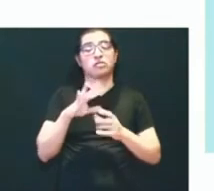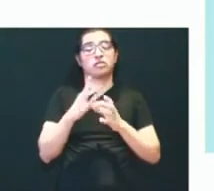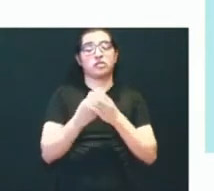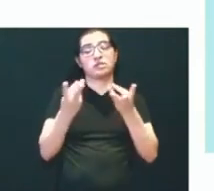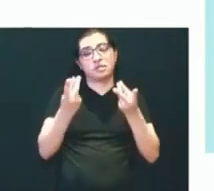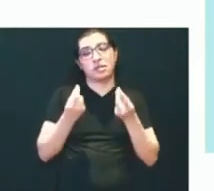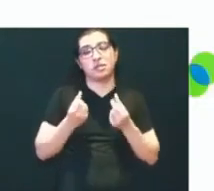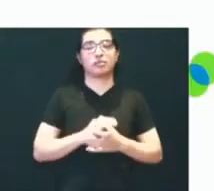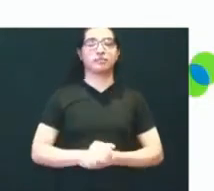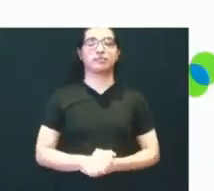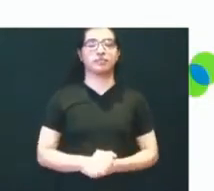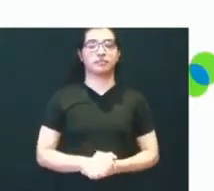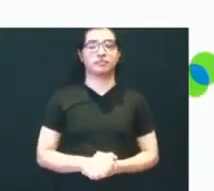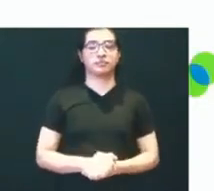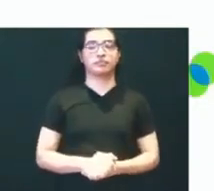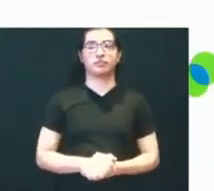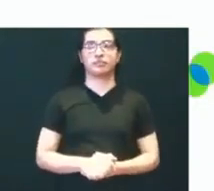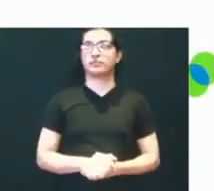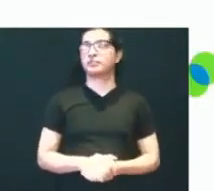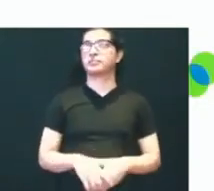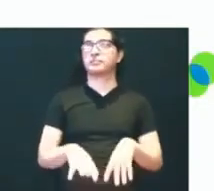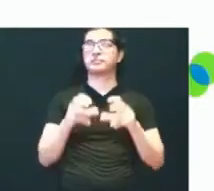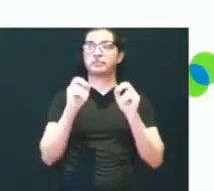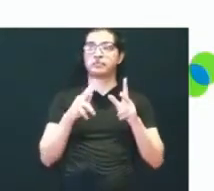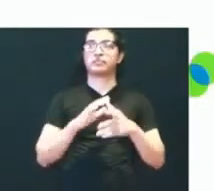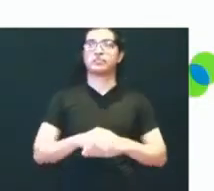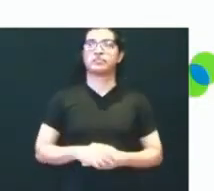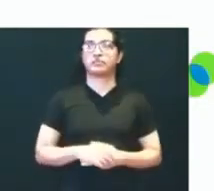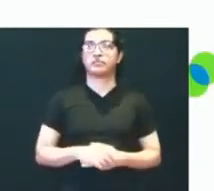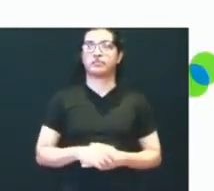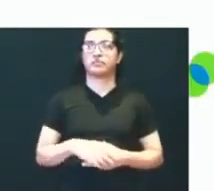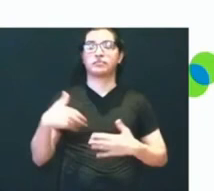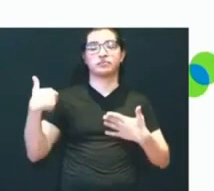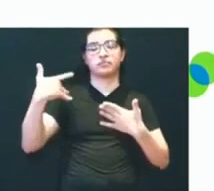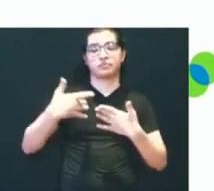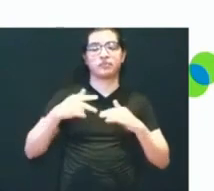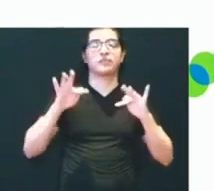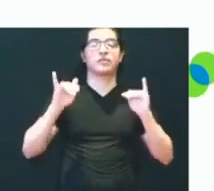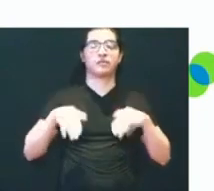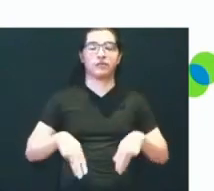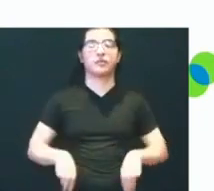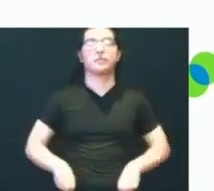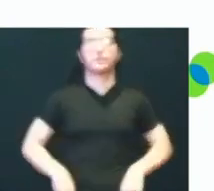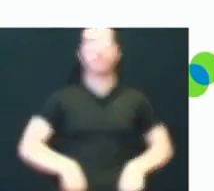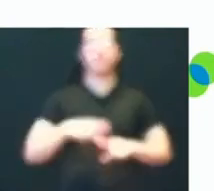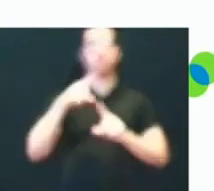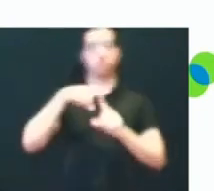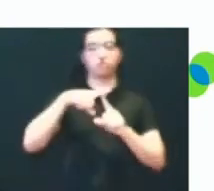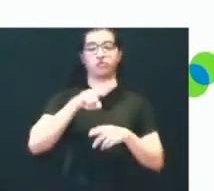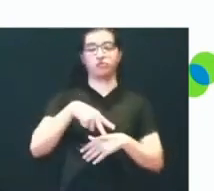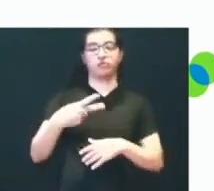realizado para crianças. Muito bem, então vamos aqui para finalizar. Qual tipo de transplante usado